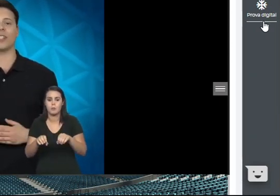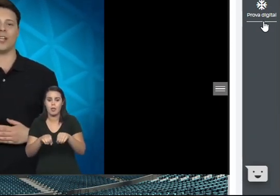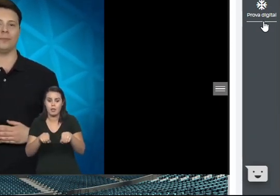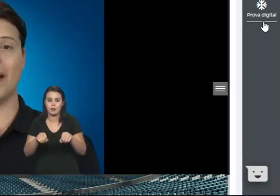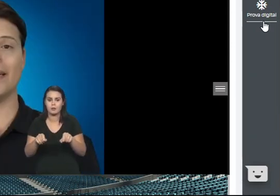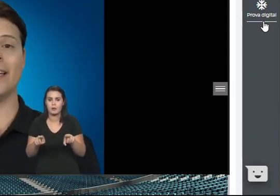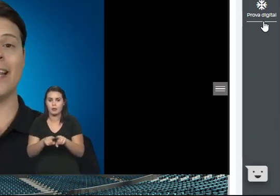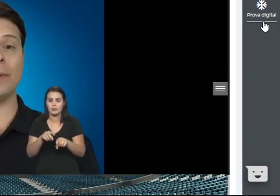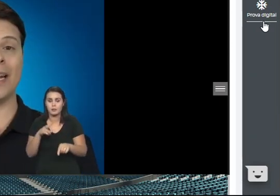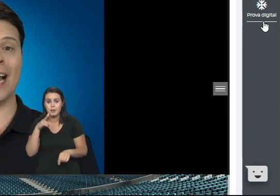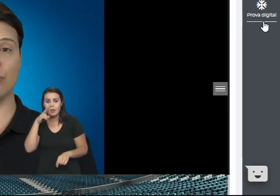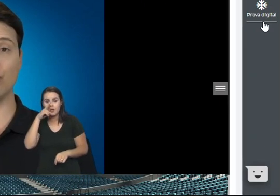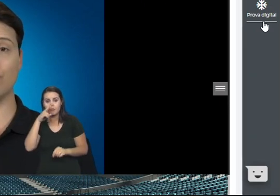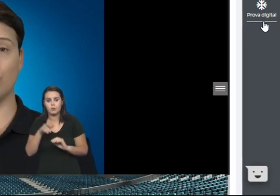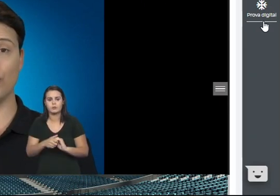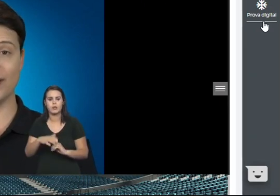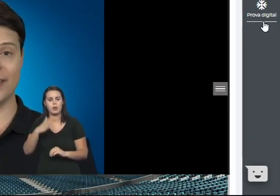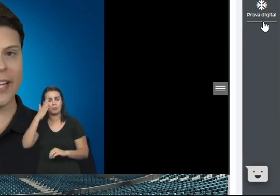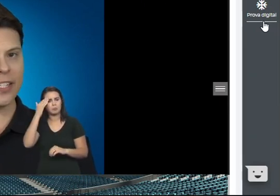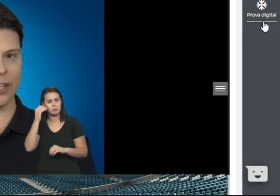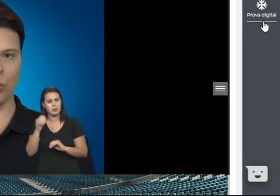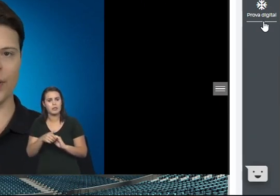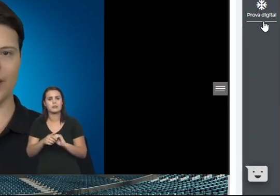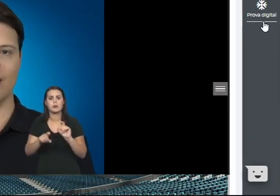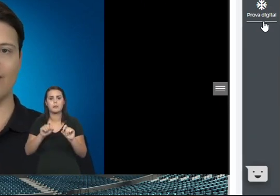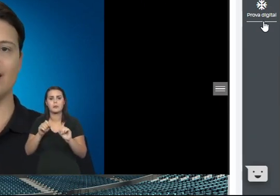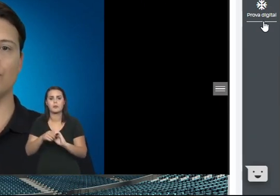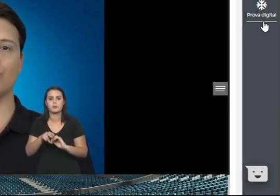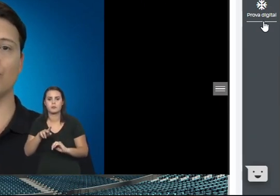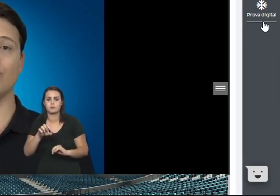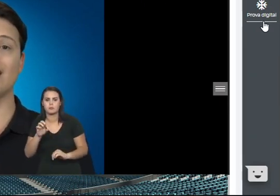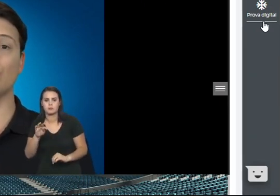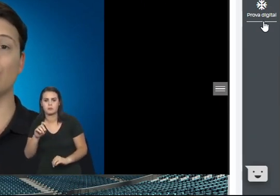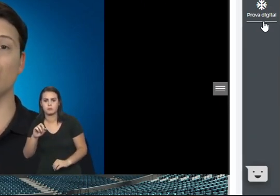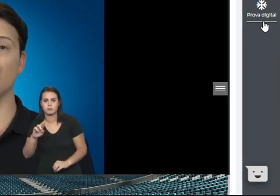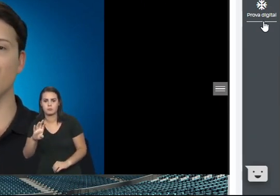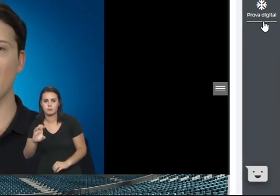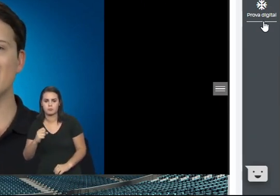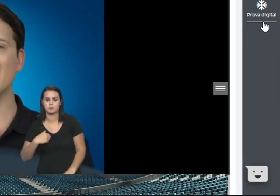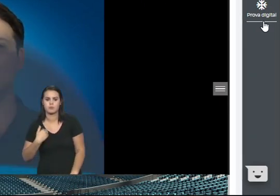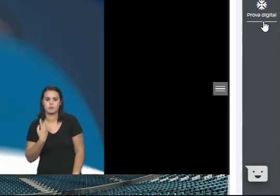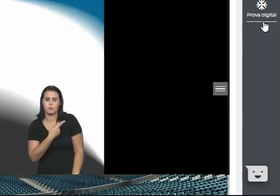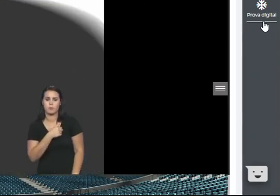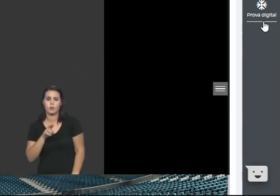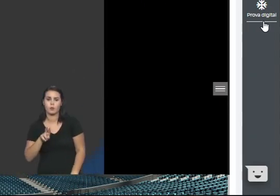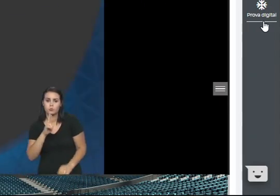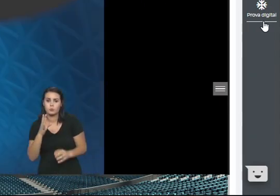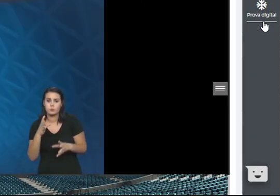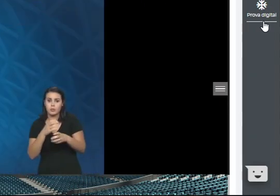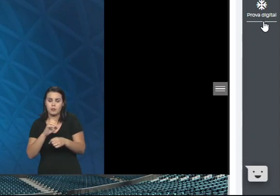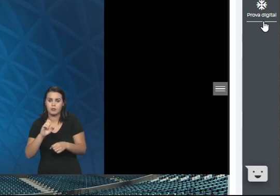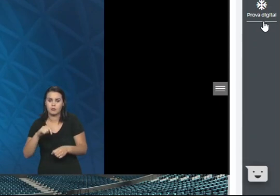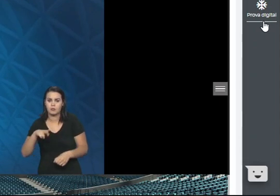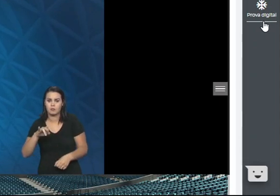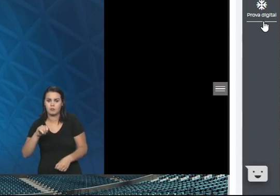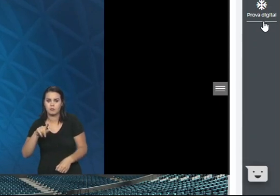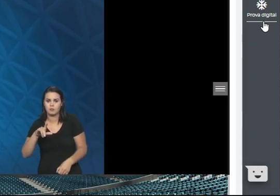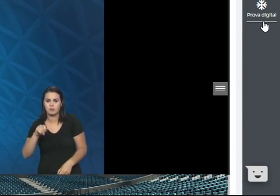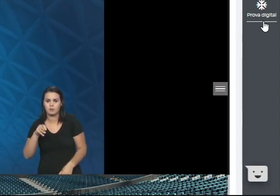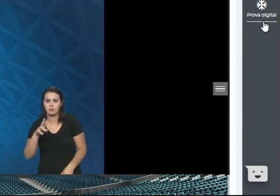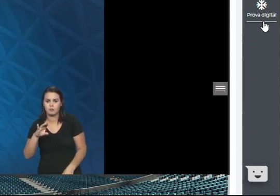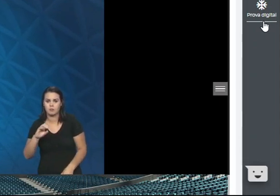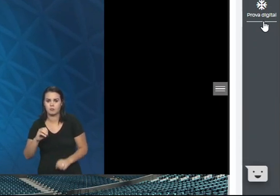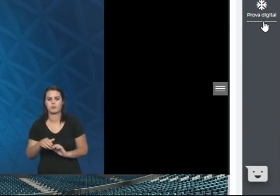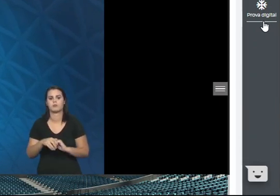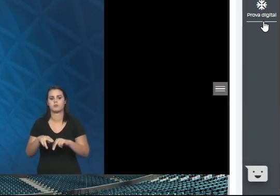vetores de força. Para determinarmos os valores desses vetores, fazemos uso das equações de equilíbrio. As treliças complexas são